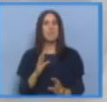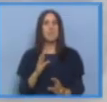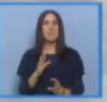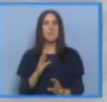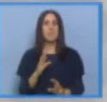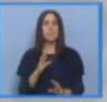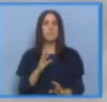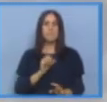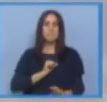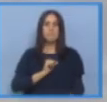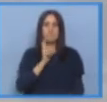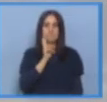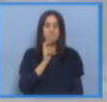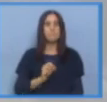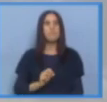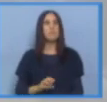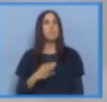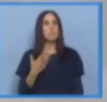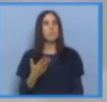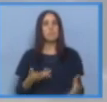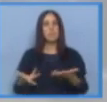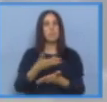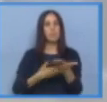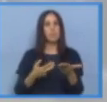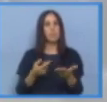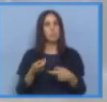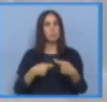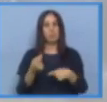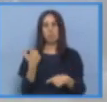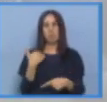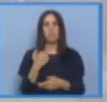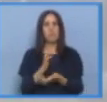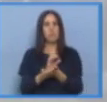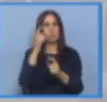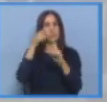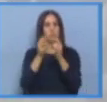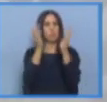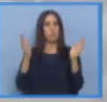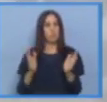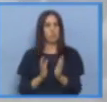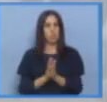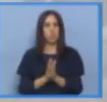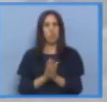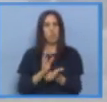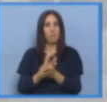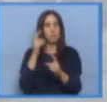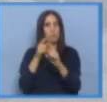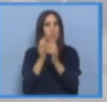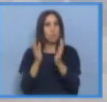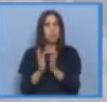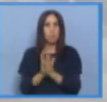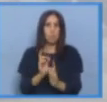adotaram como dinâmica comercial, há pouco tempo, a Figueira para todos. Figueira da Foz para todos. Então, se é para todos